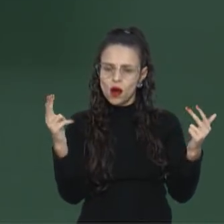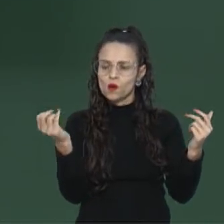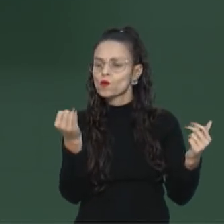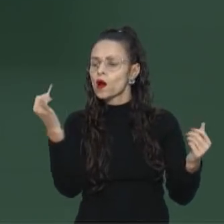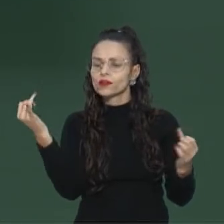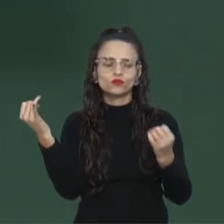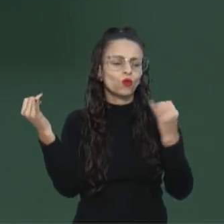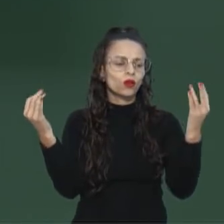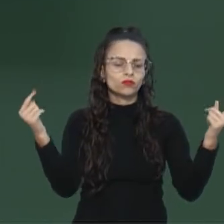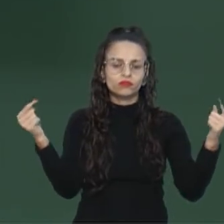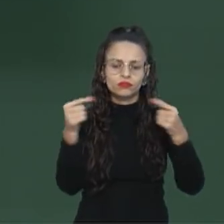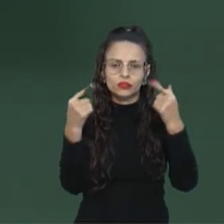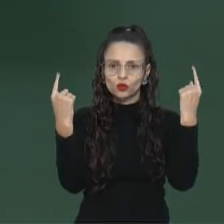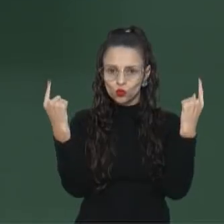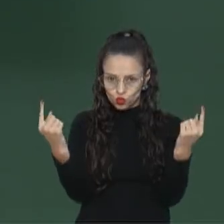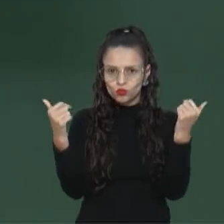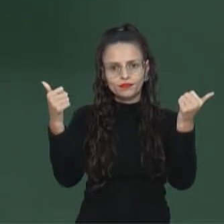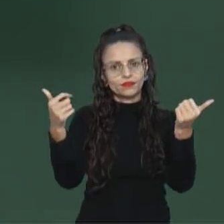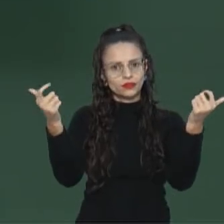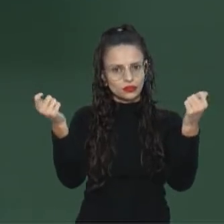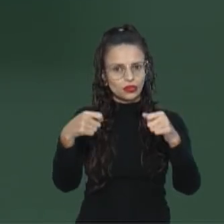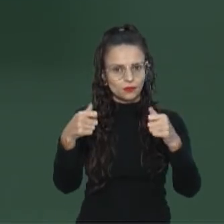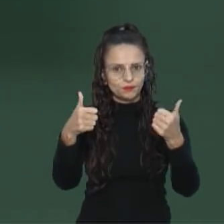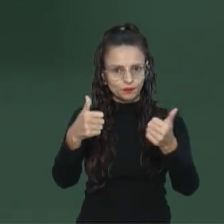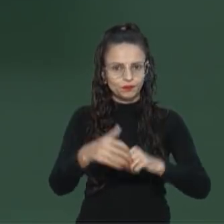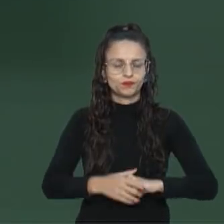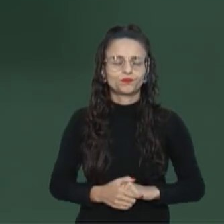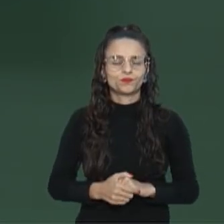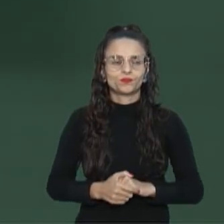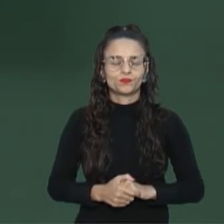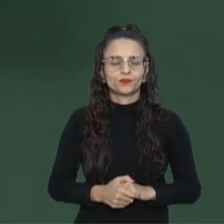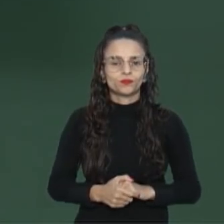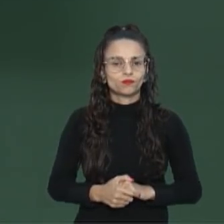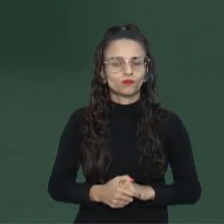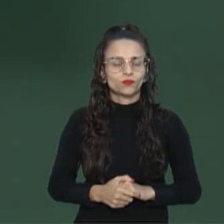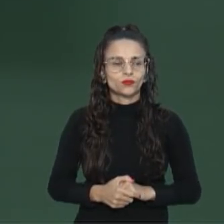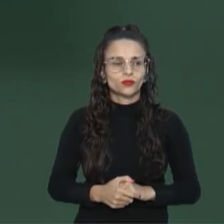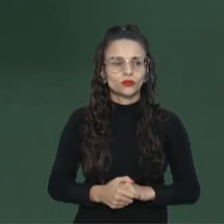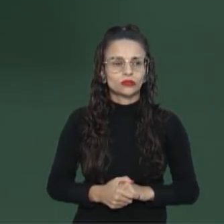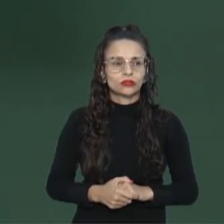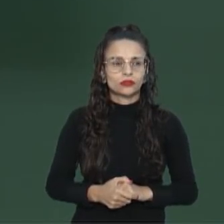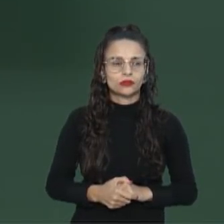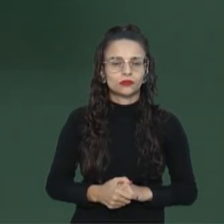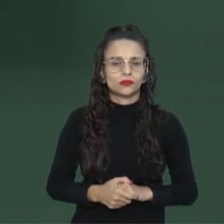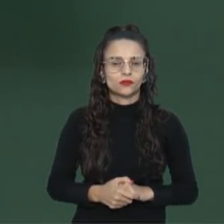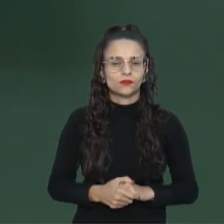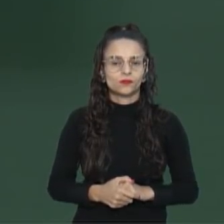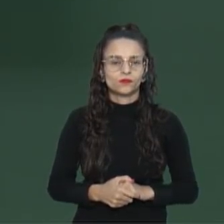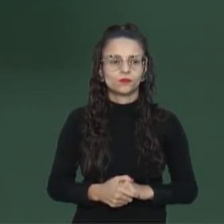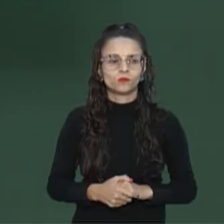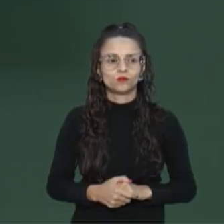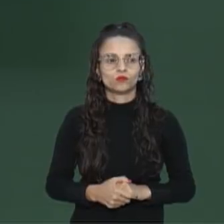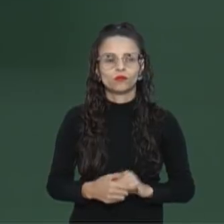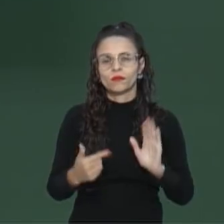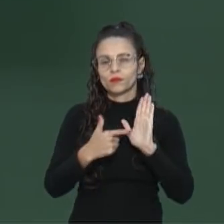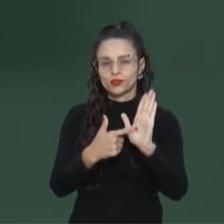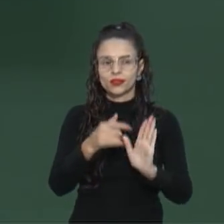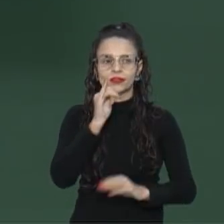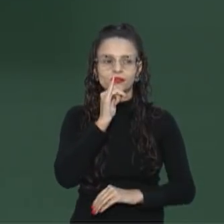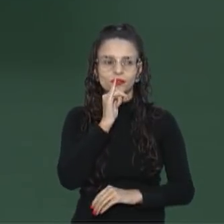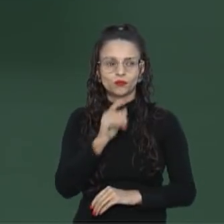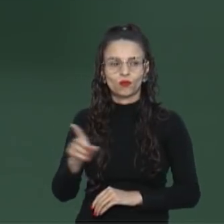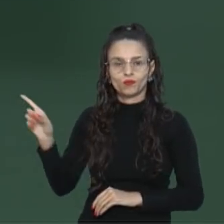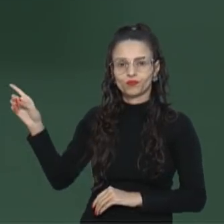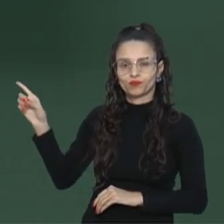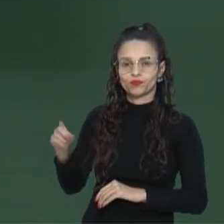essa quantidade sendo um. Só nessa condição. Nas outras, não vale. Vou mostrar uns exemplos para vocês.